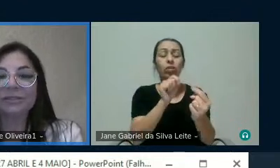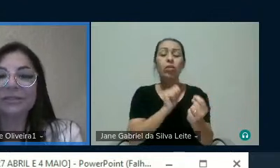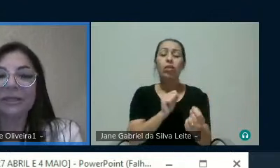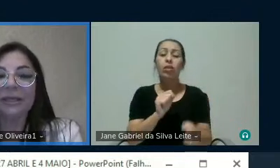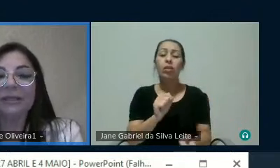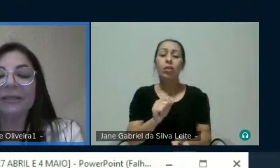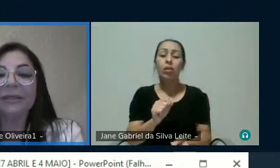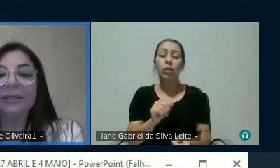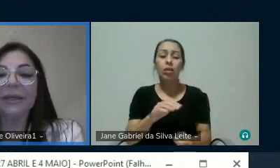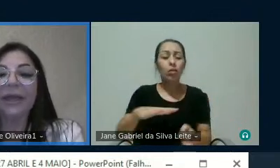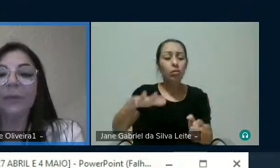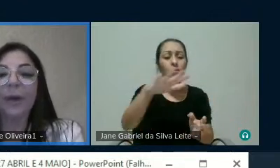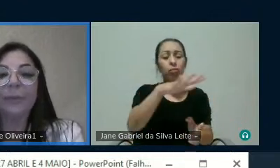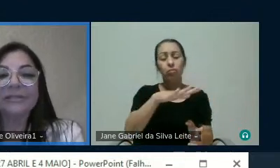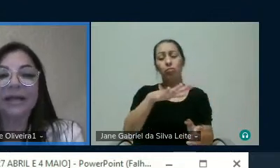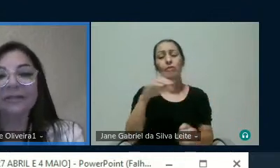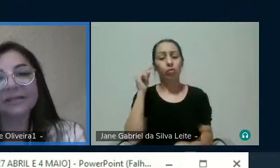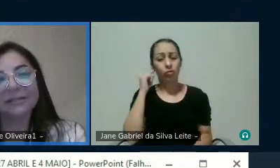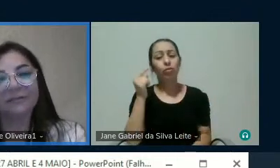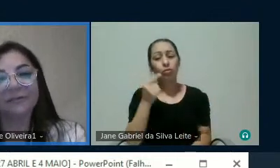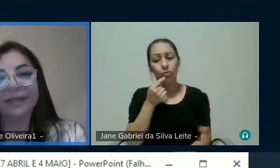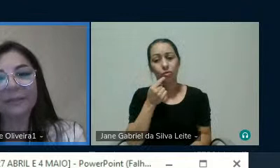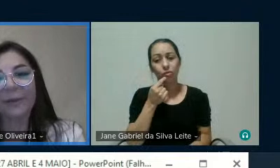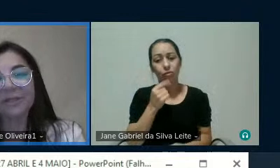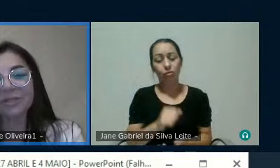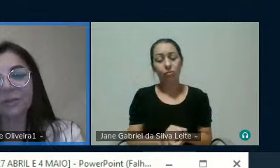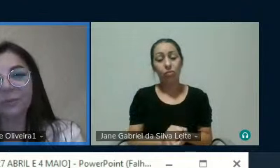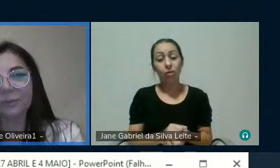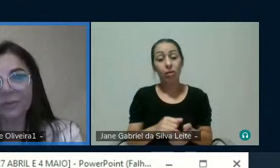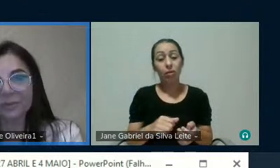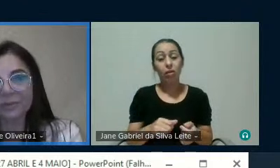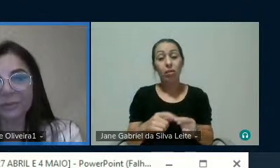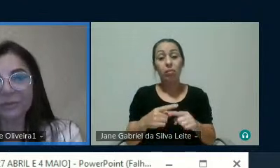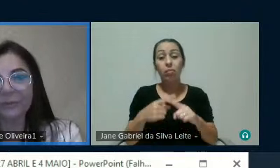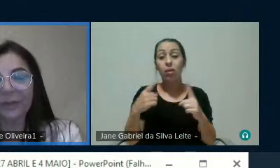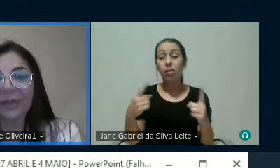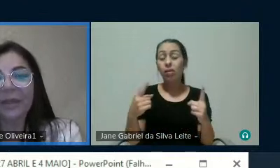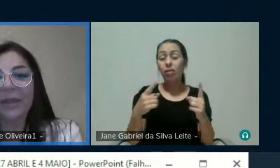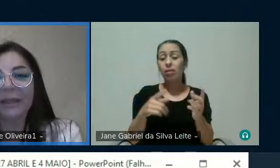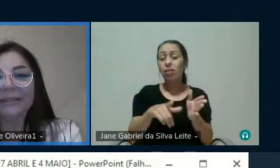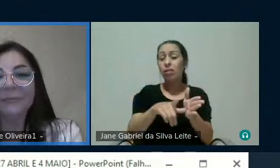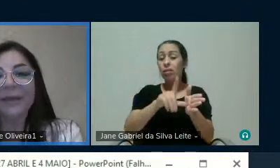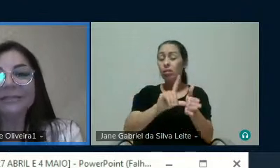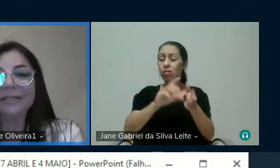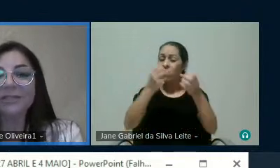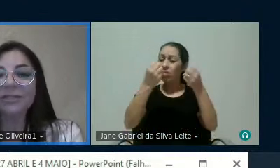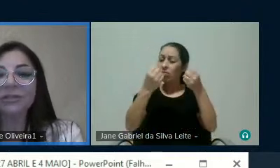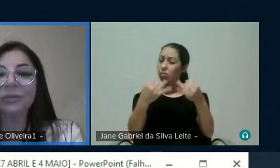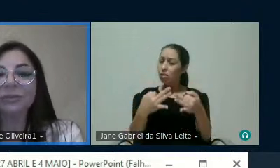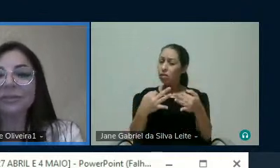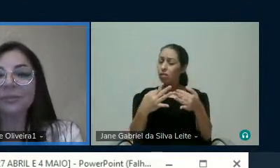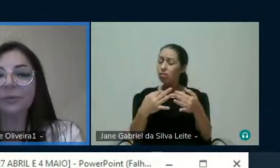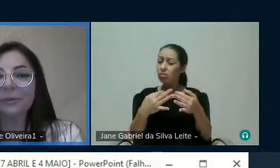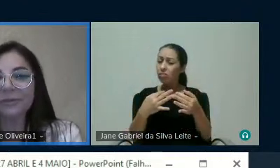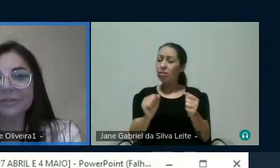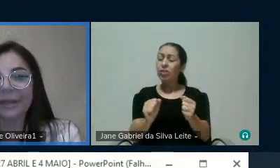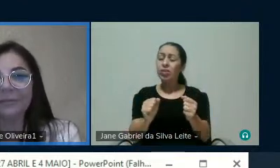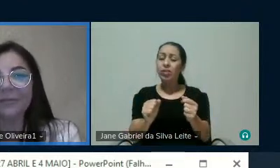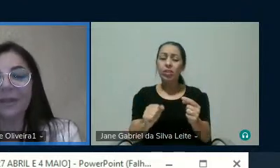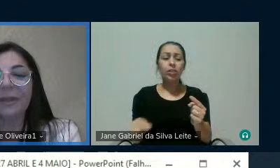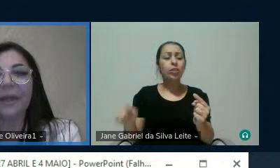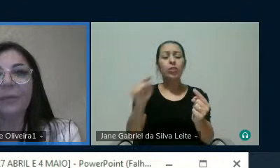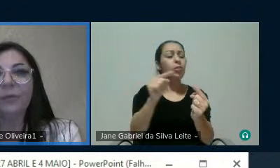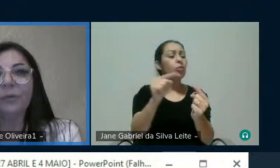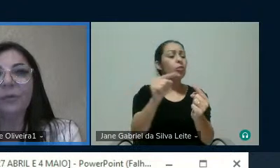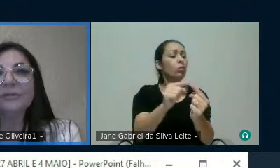coloquei antes, que ela, apesar dela ser feita para atingir um público surdo, ela também está atingindo outros públicos,